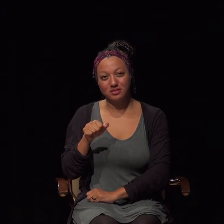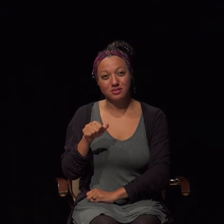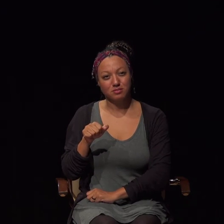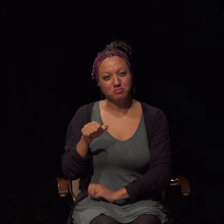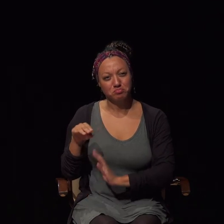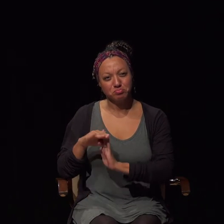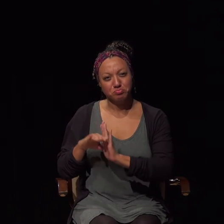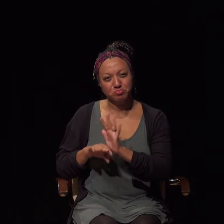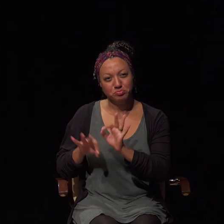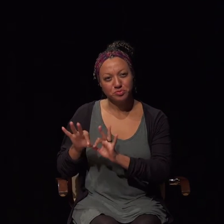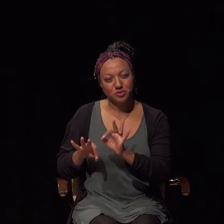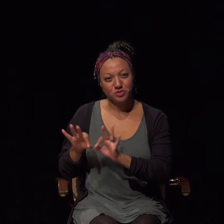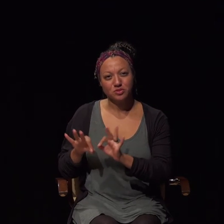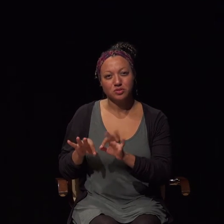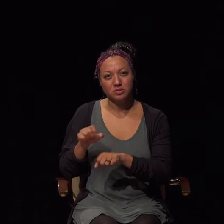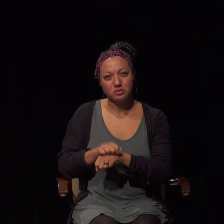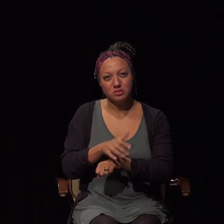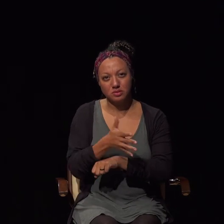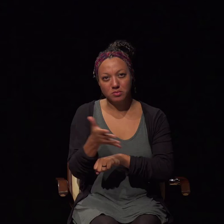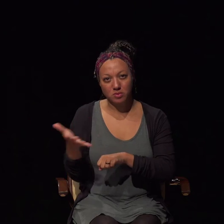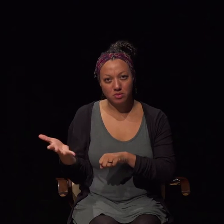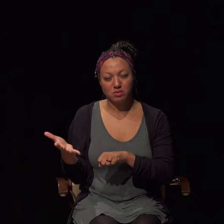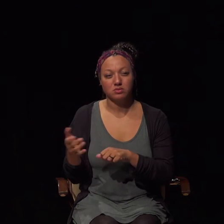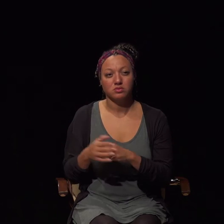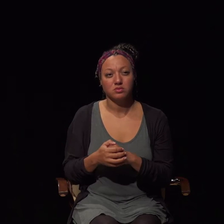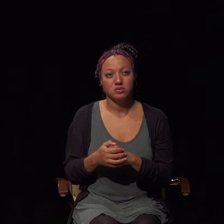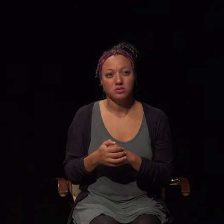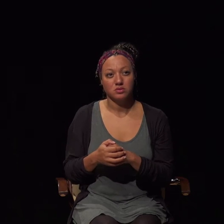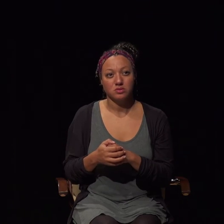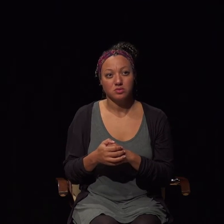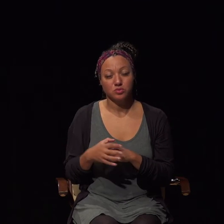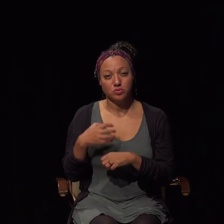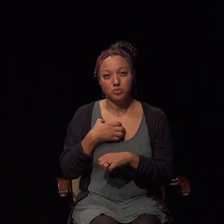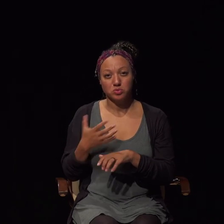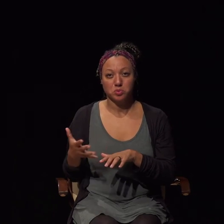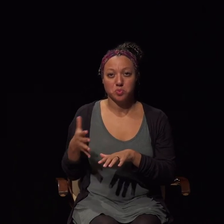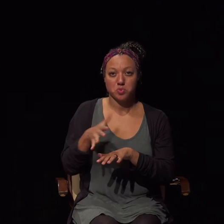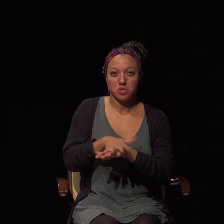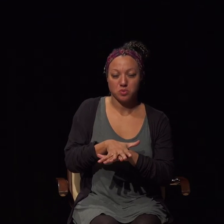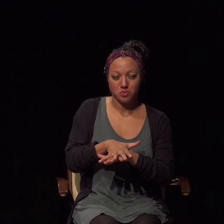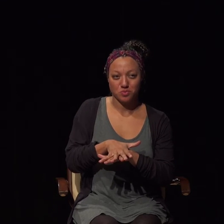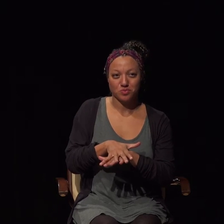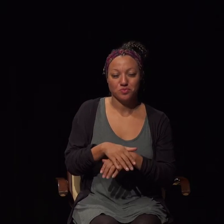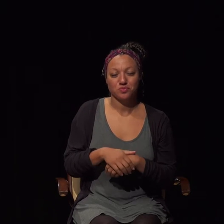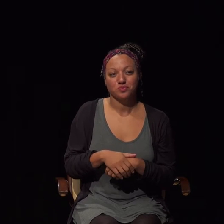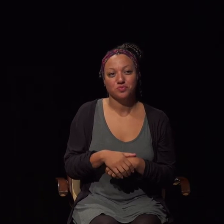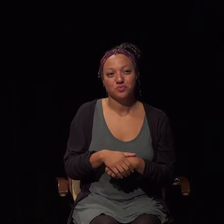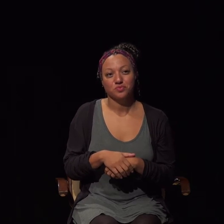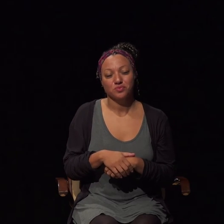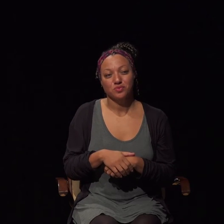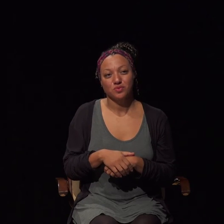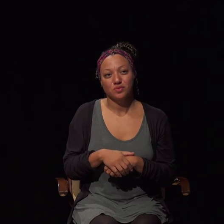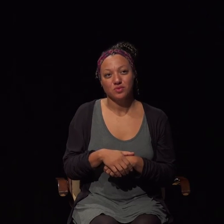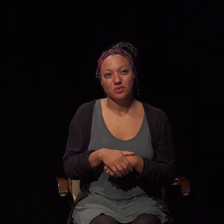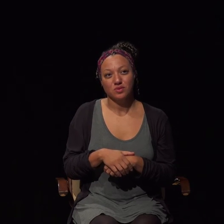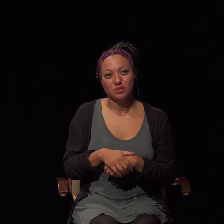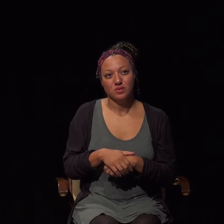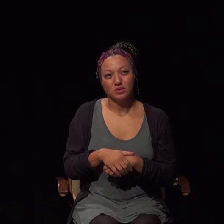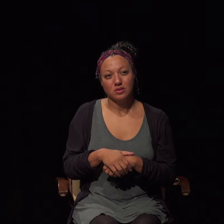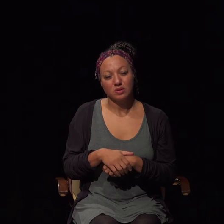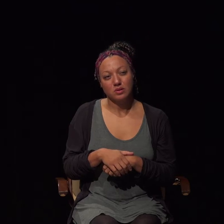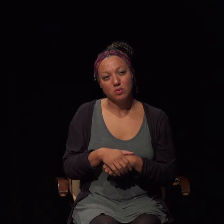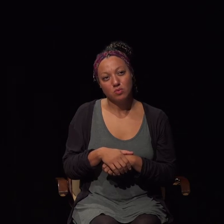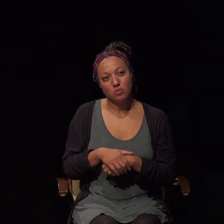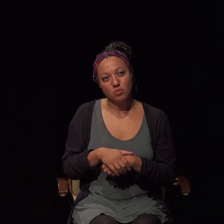devia ser um projeto democrático Inclusive inclusivo inclusive e que ele enfim faria um